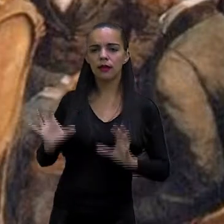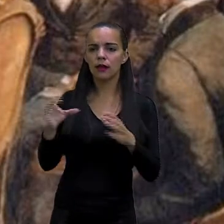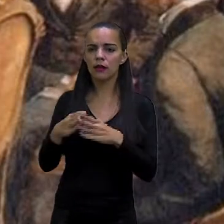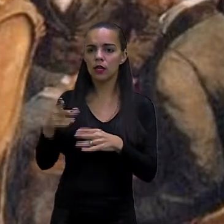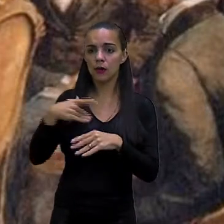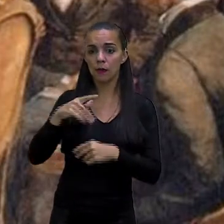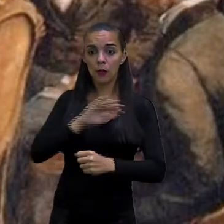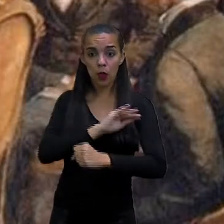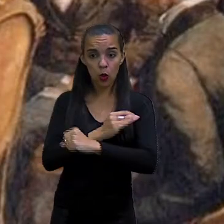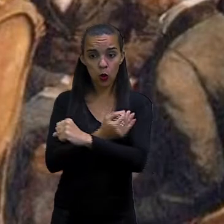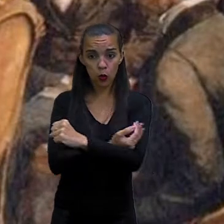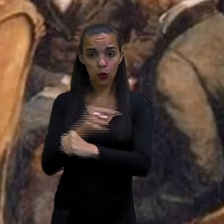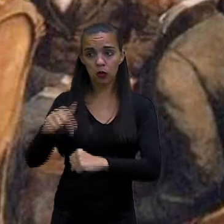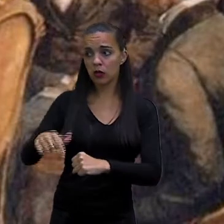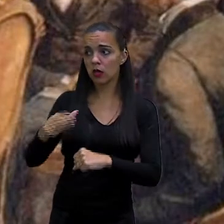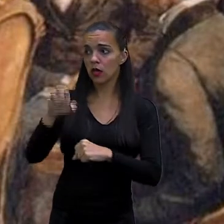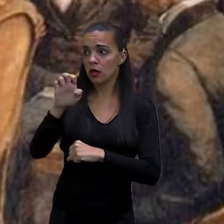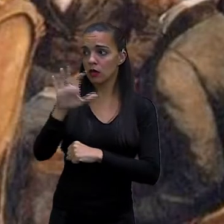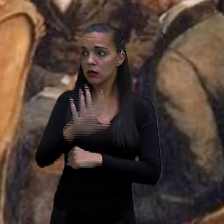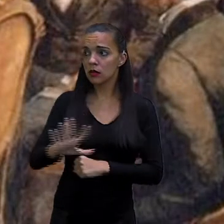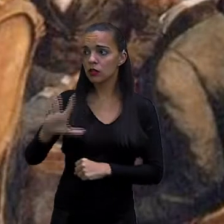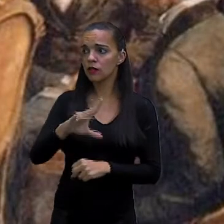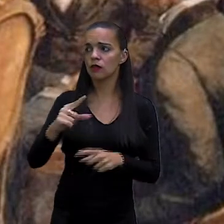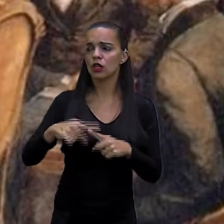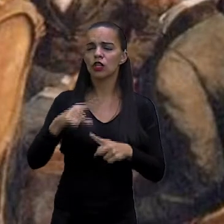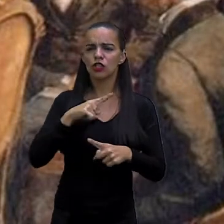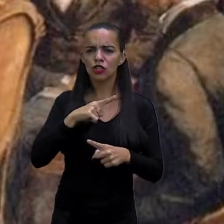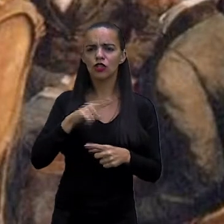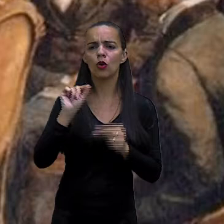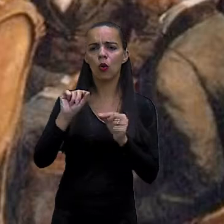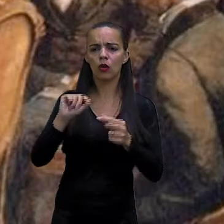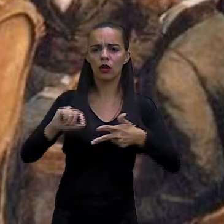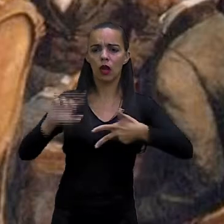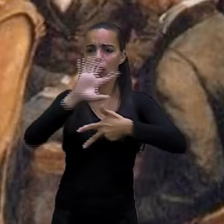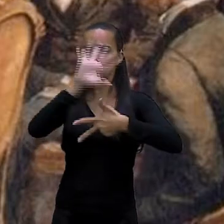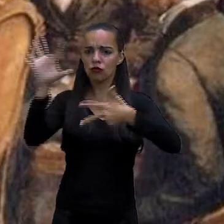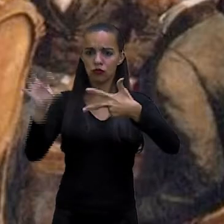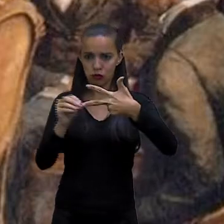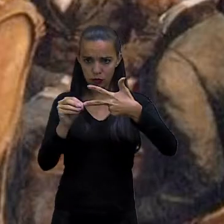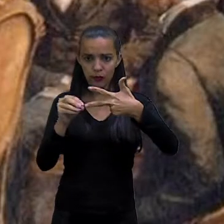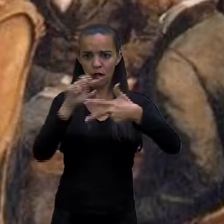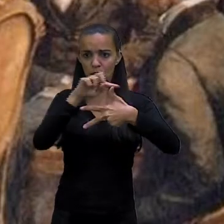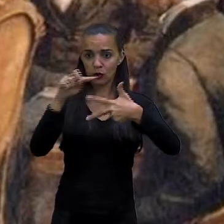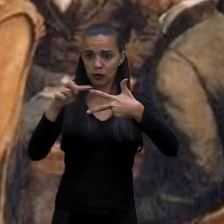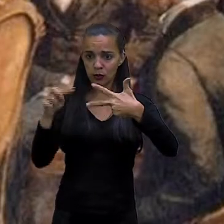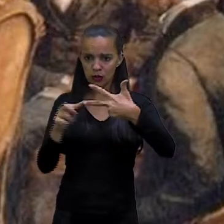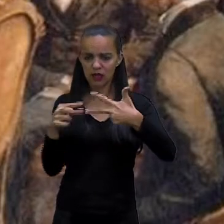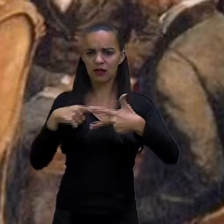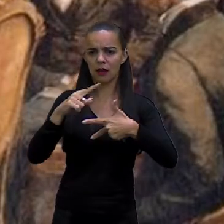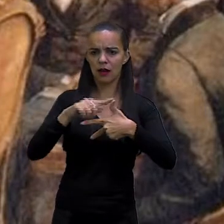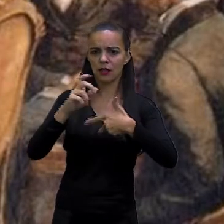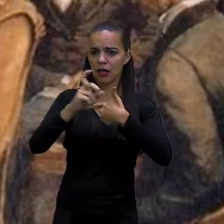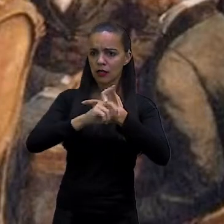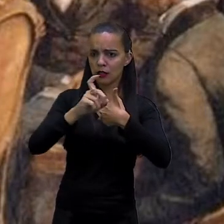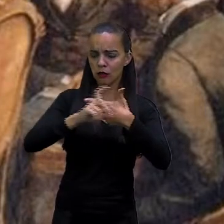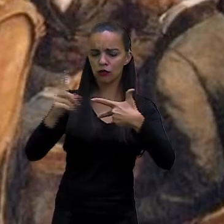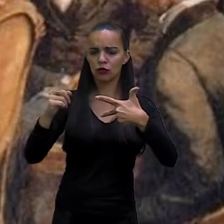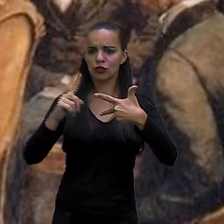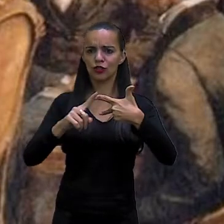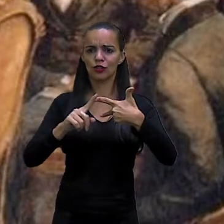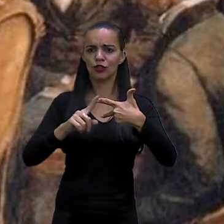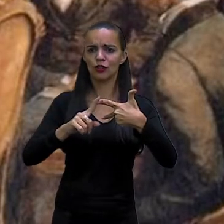em 4: legislativo, executivo, judiciário e o moderador. O moderador